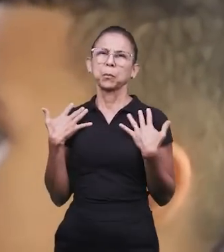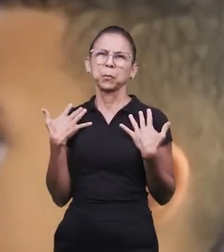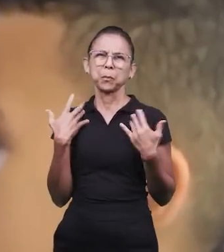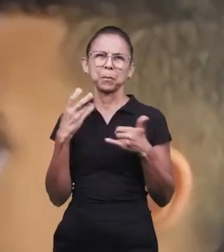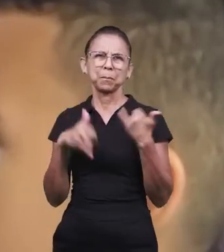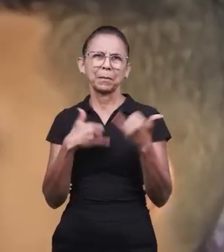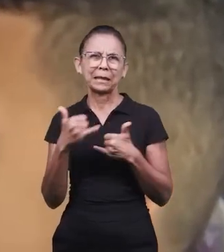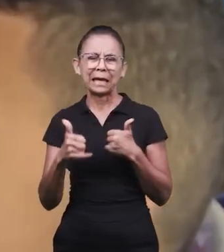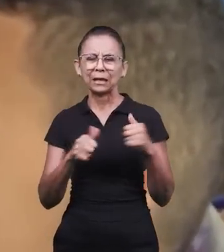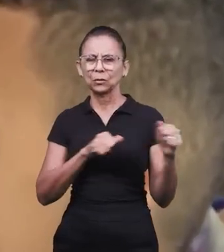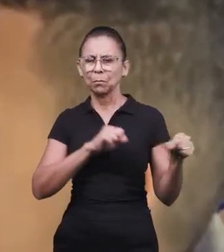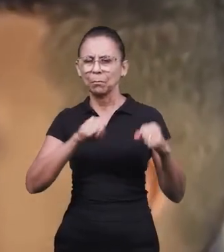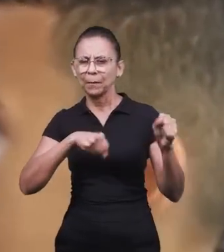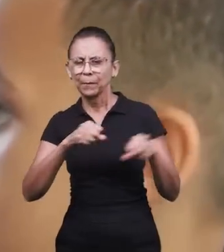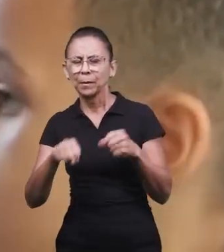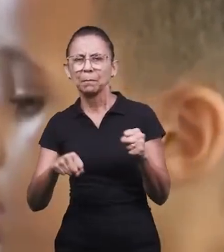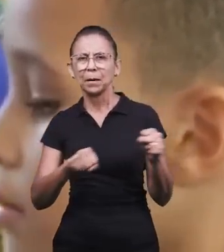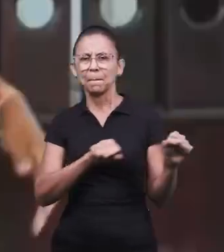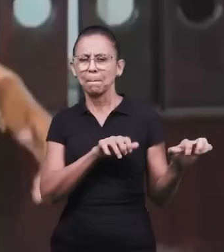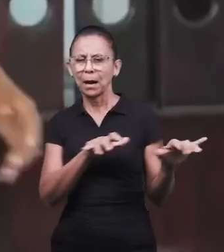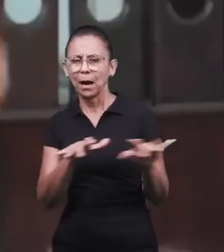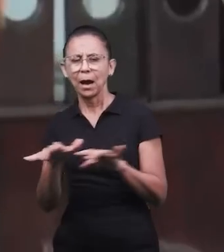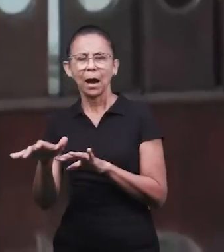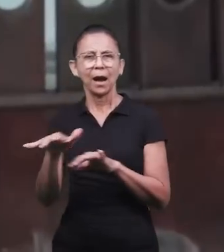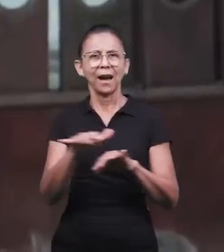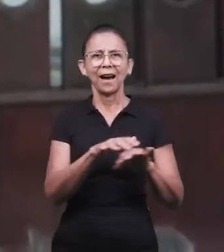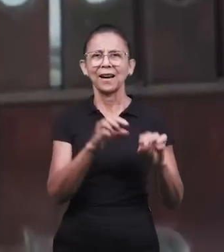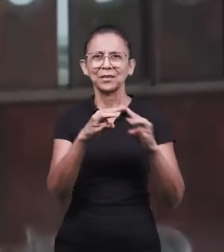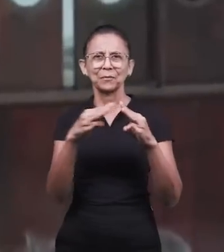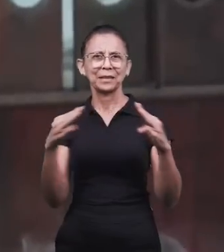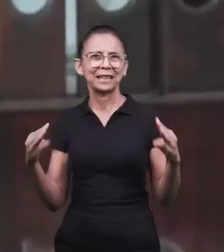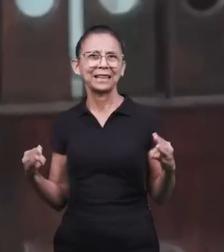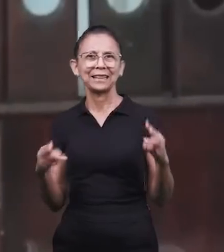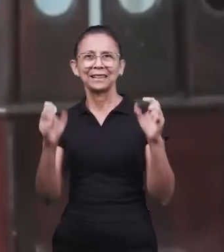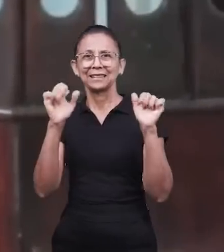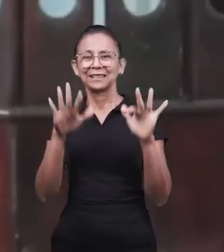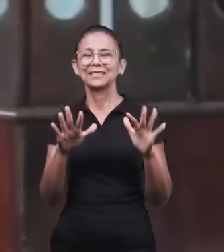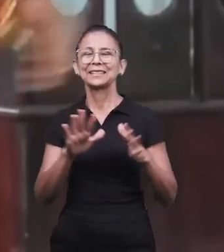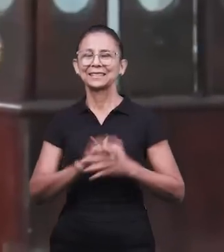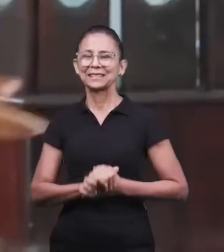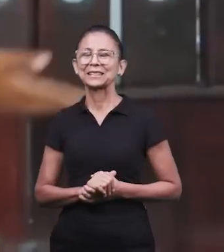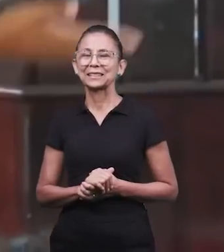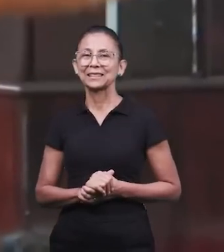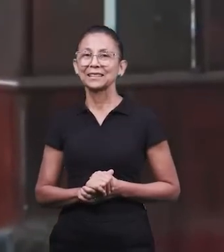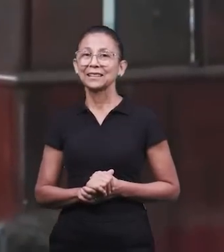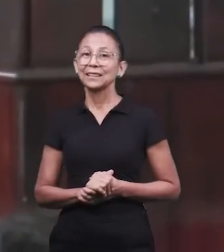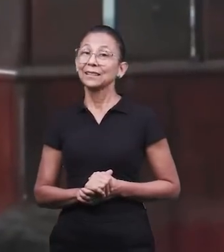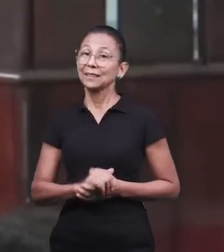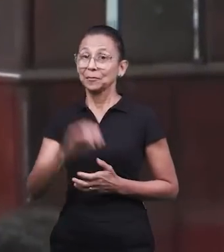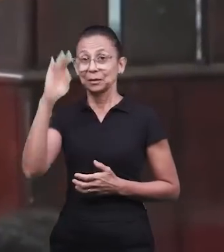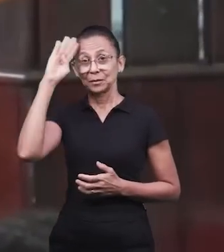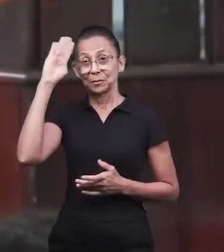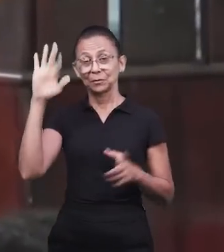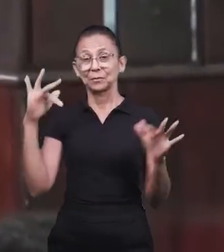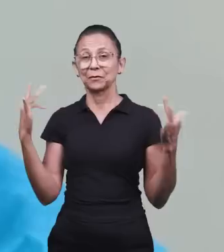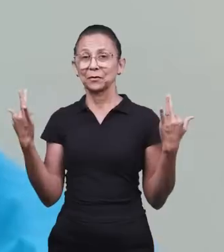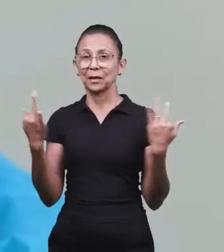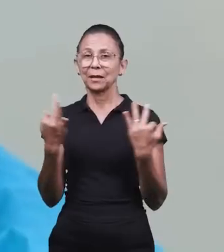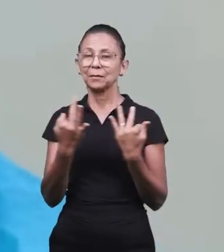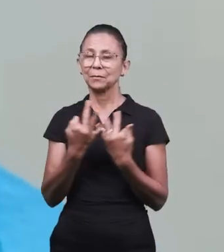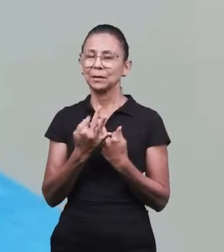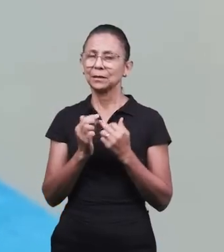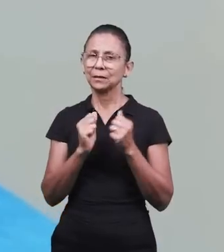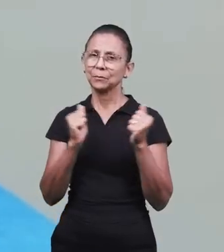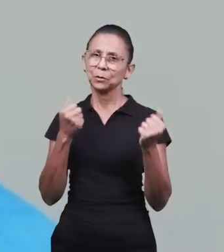atividades espalhadas em diversos pontos do Manaim e Maceió. Foi uma grande bênção para todos, mas principalmente para as famílias que puderam